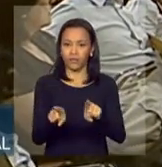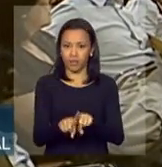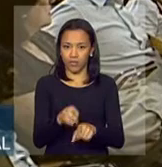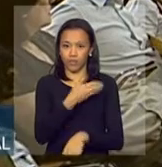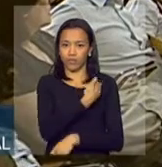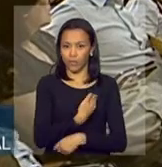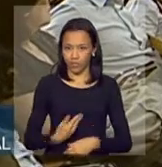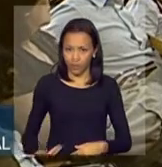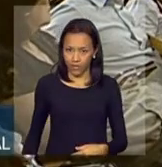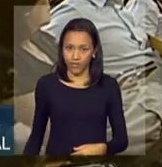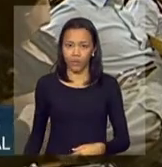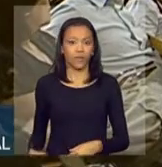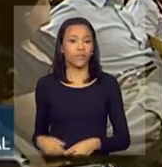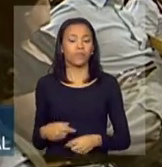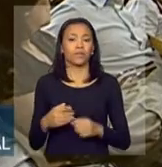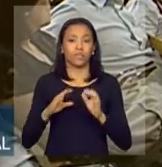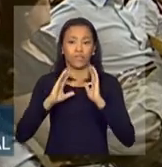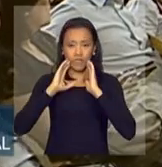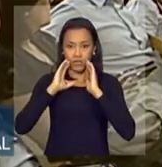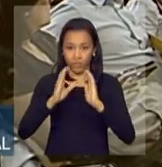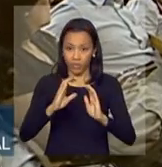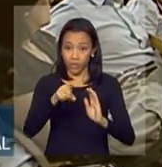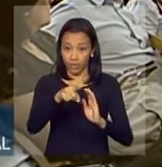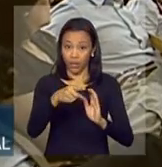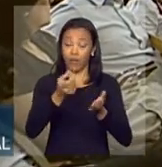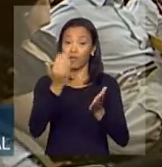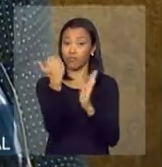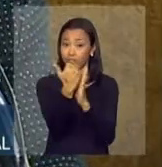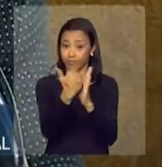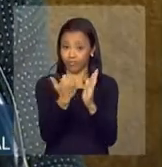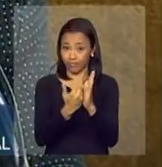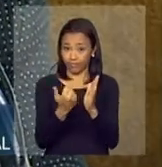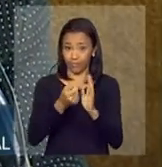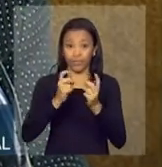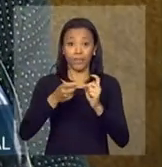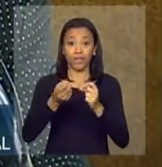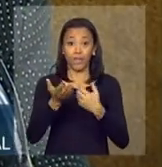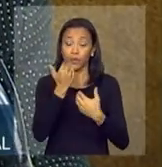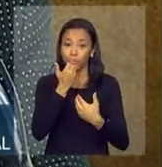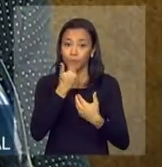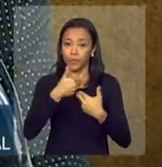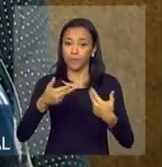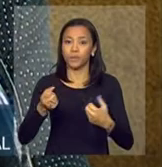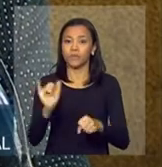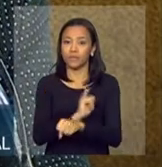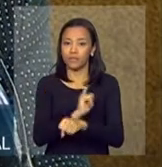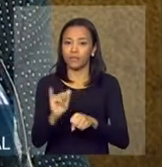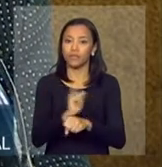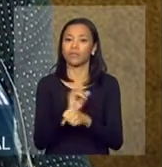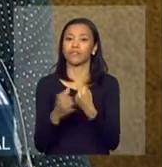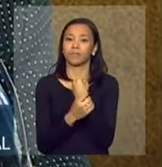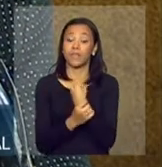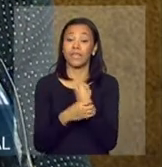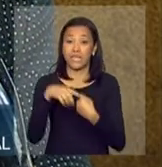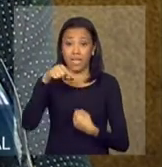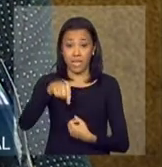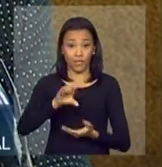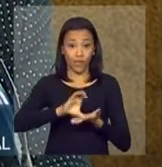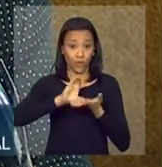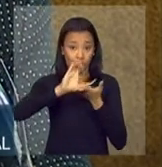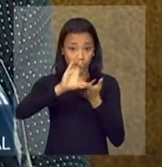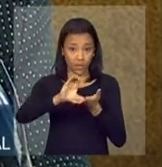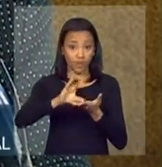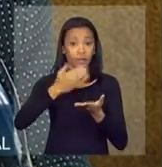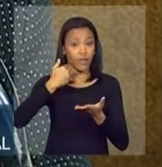com a agenda de segurança alimentar e nutricional e com esse conselho, que é prioridade para a gente.